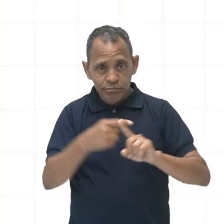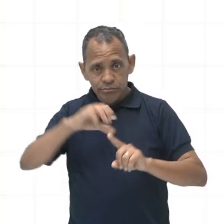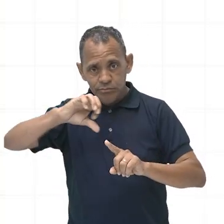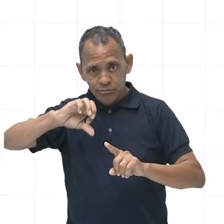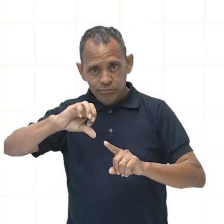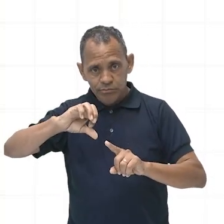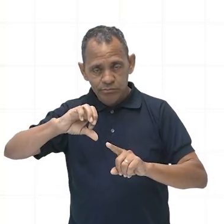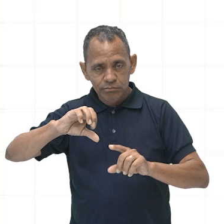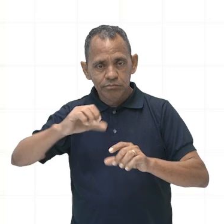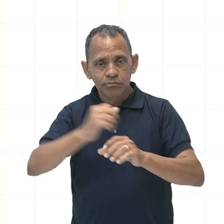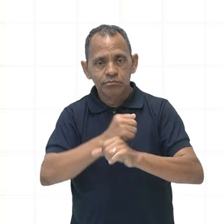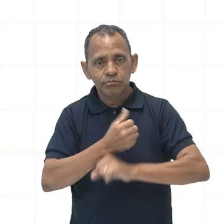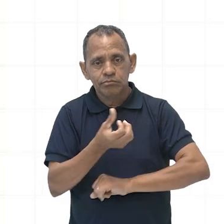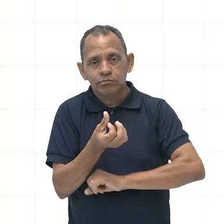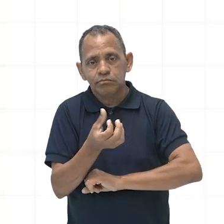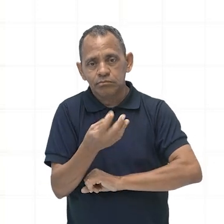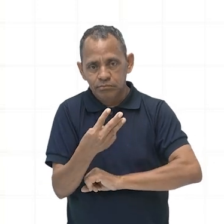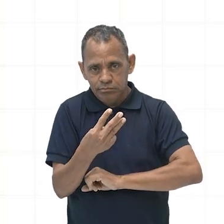é 63.